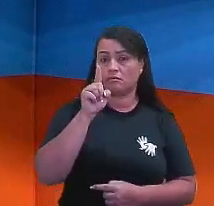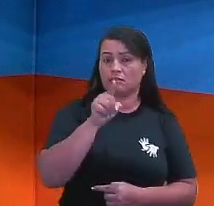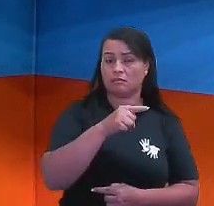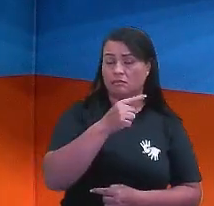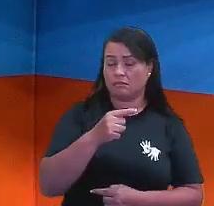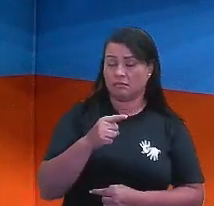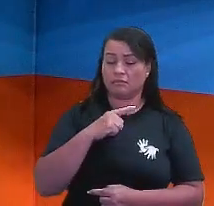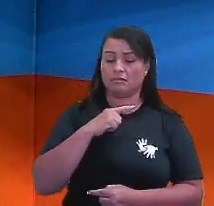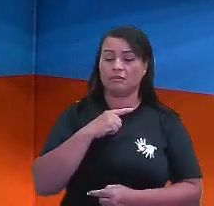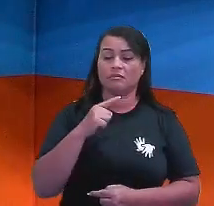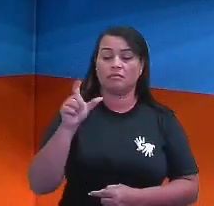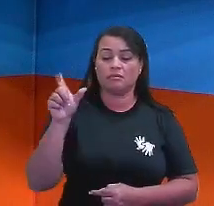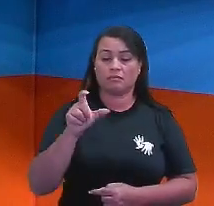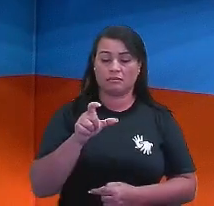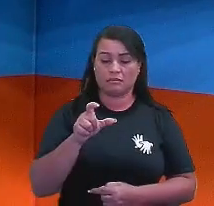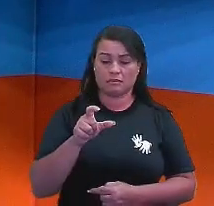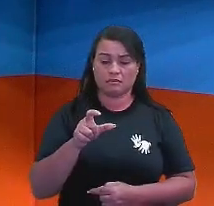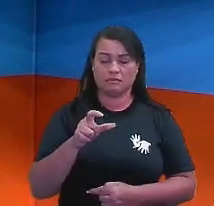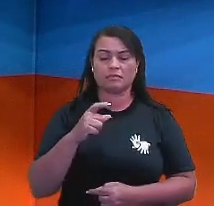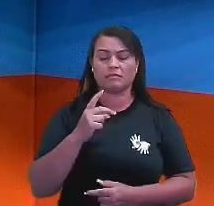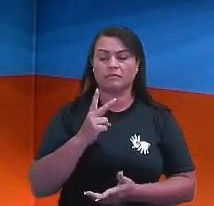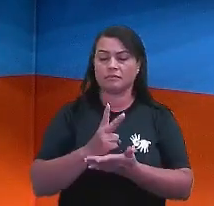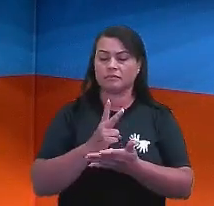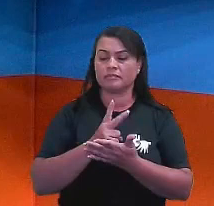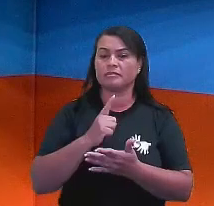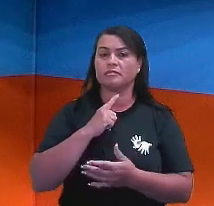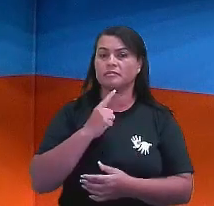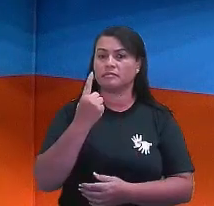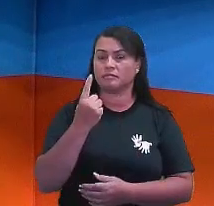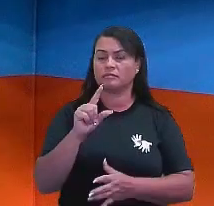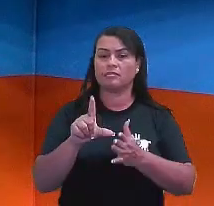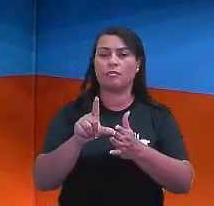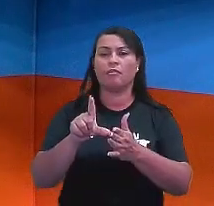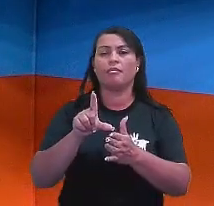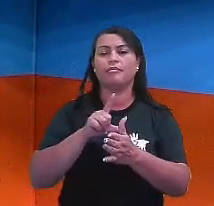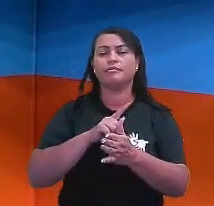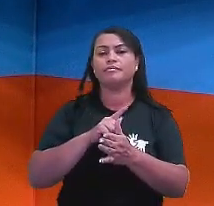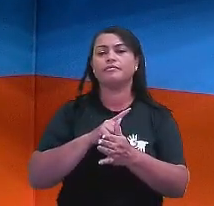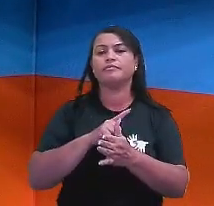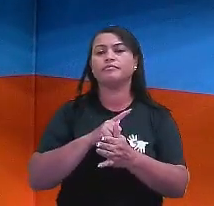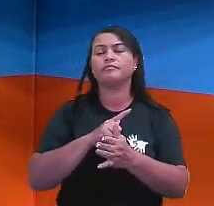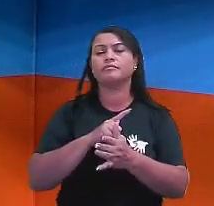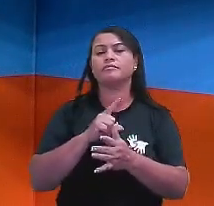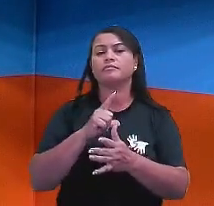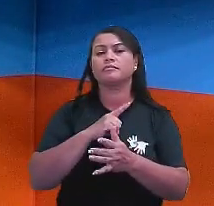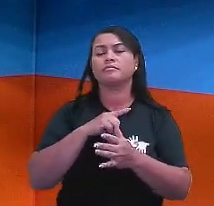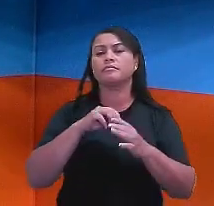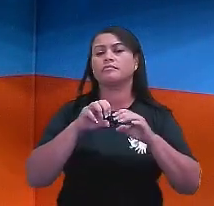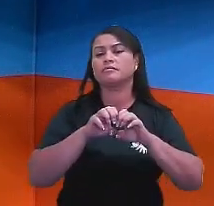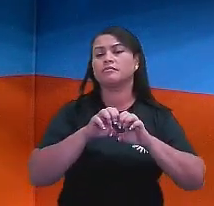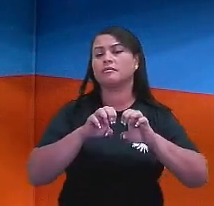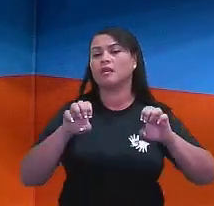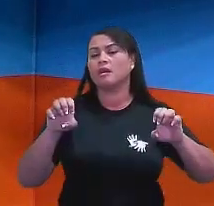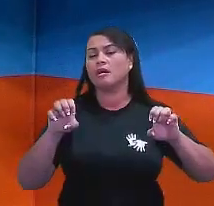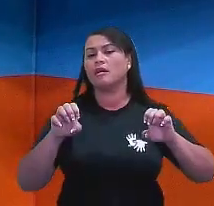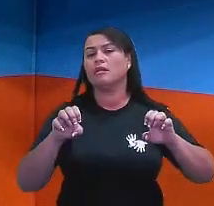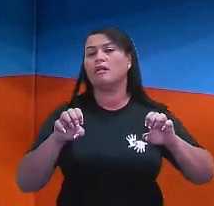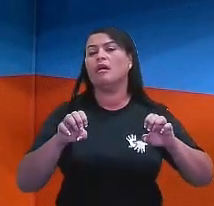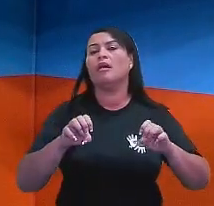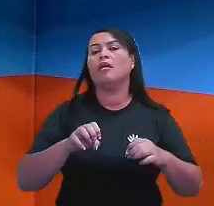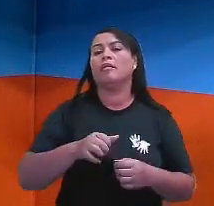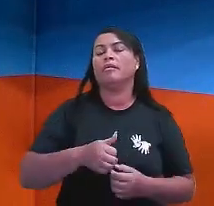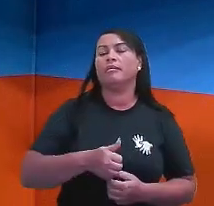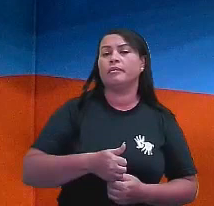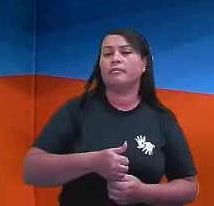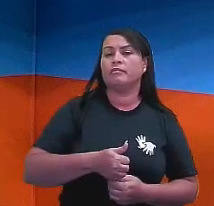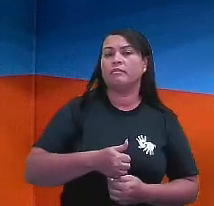X. Toda vez que eu tiver o 1 na frente, lembram lá? Que na equação do primeiro grau, o x elevado a 1